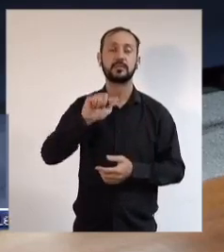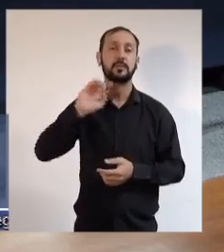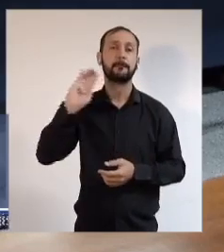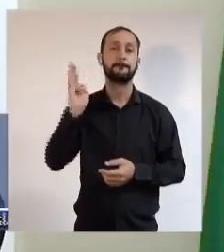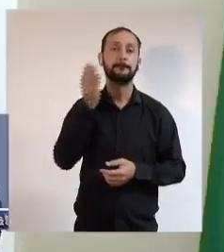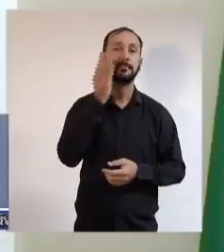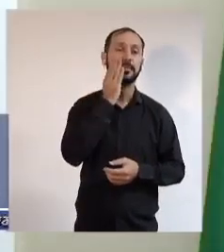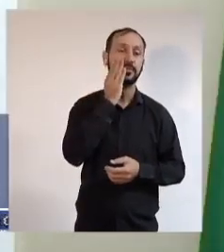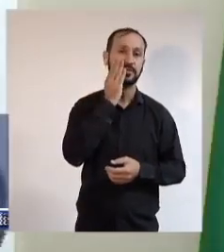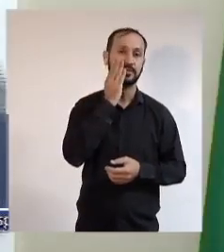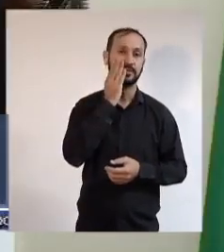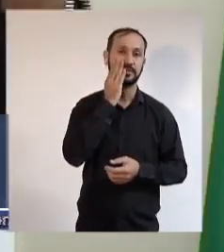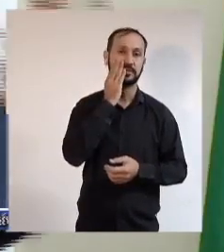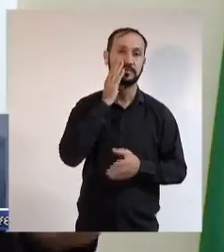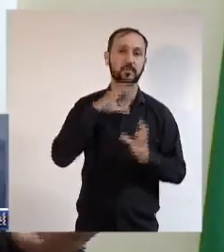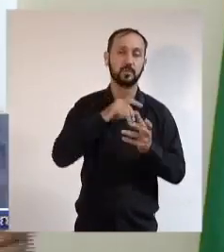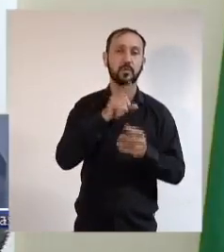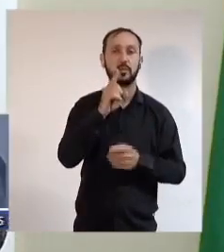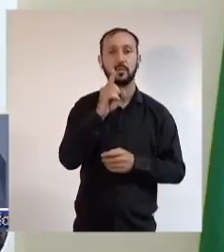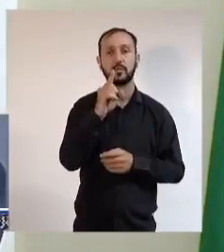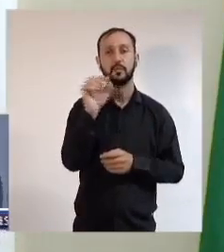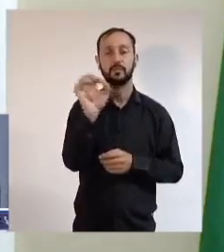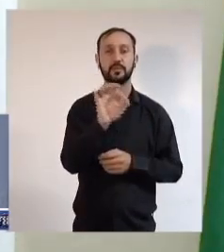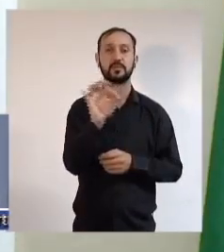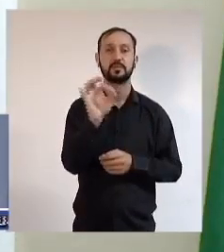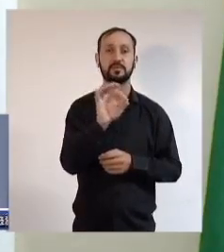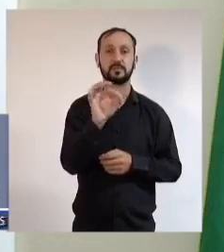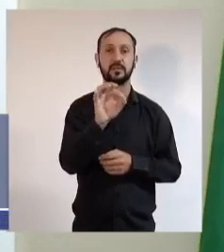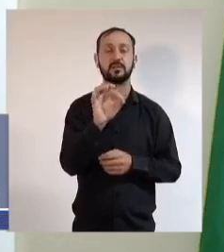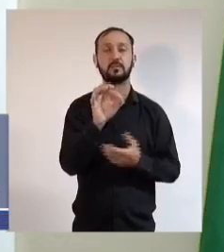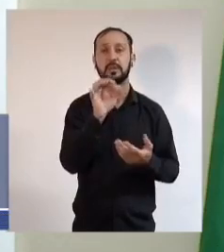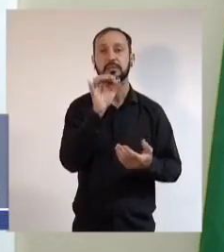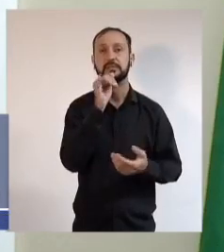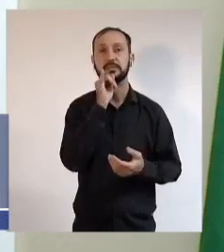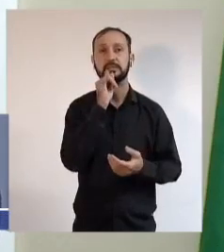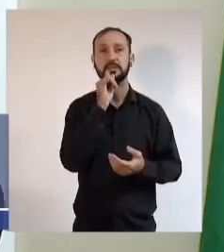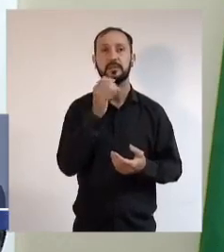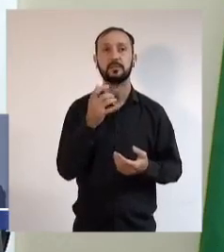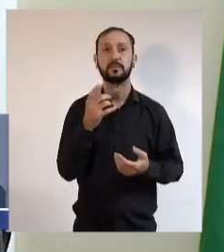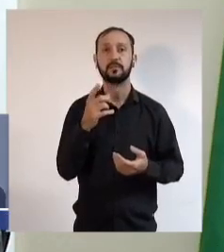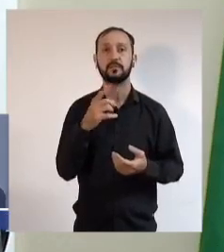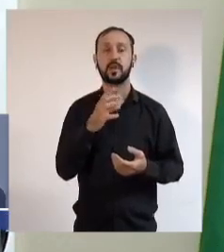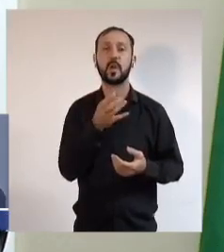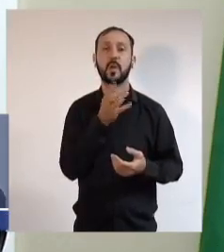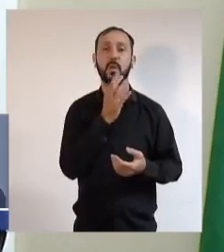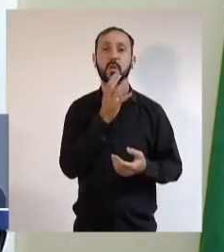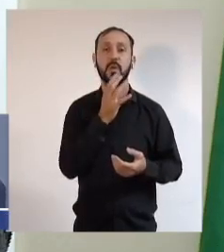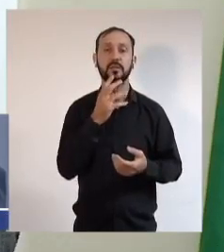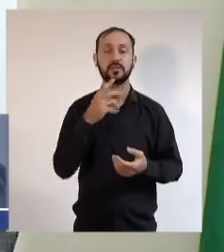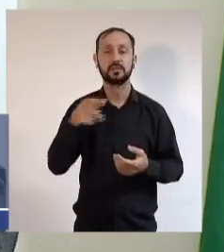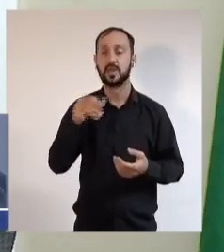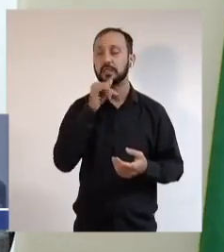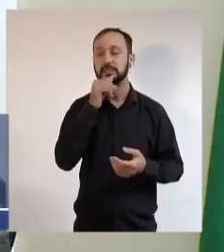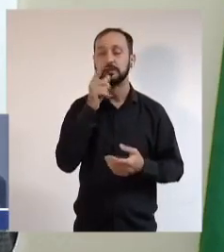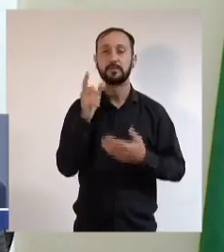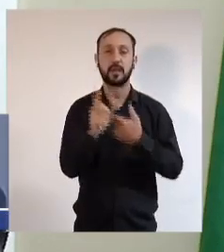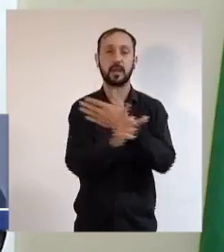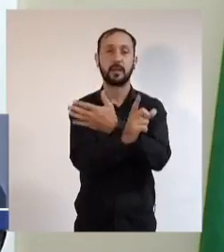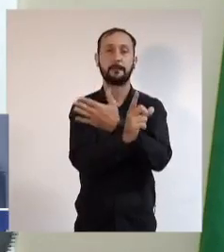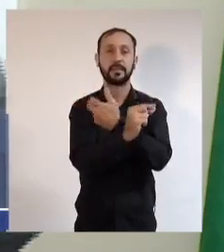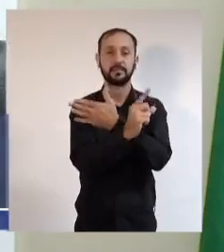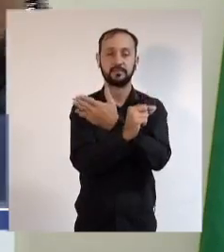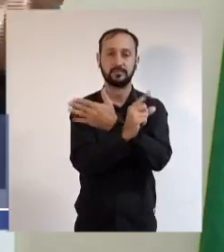que talvez 1% disso gostasse prefeito terá de conhecer o pantanal conhecer aquela natureza